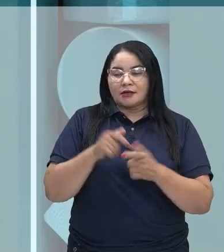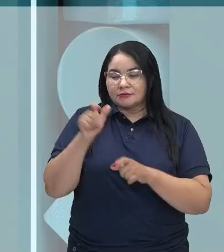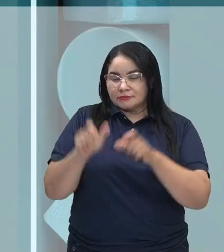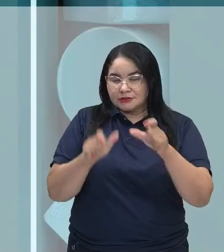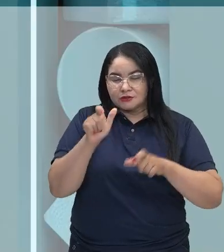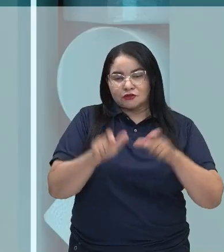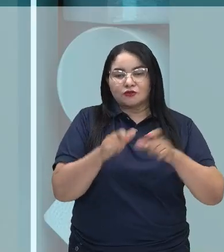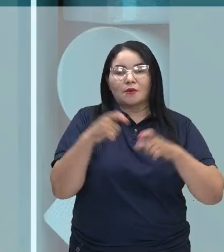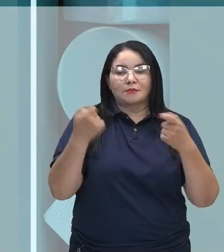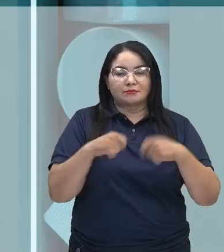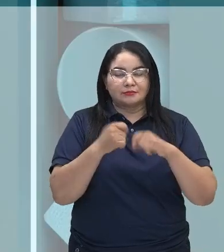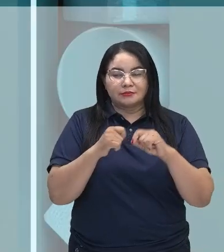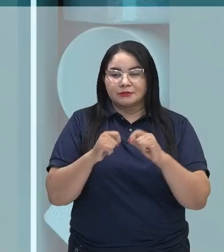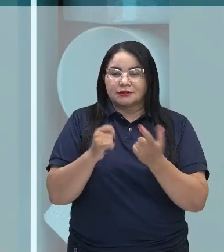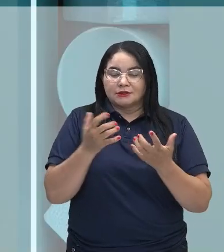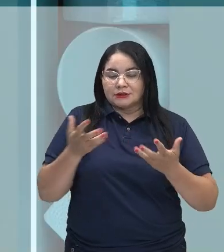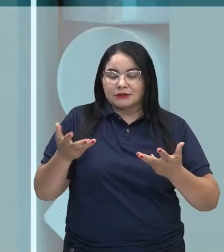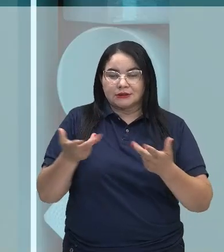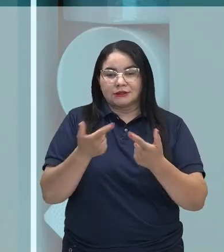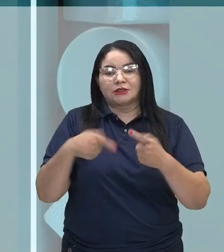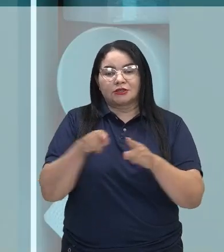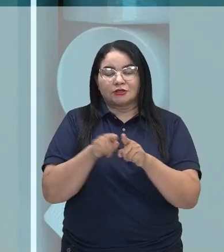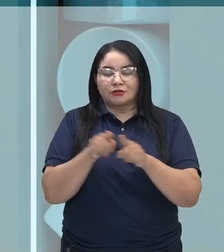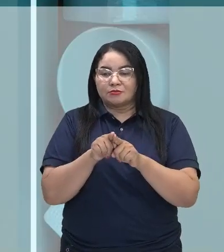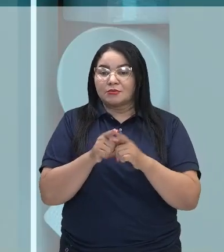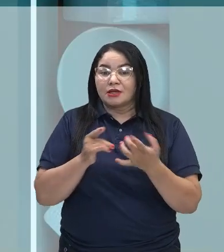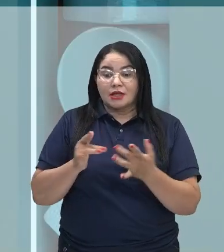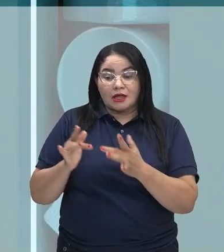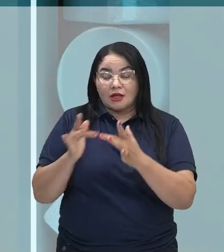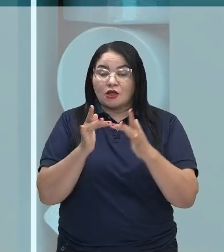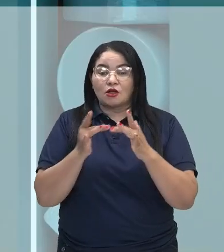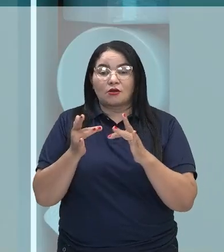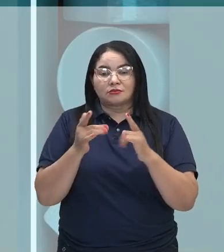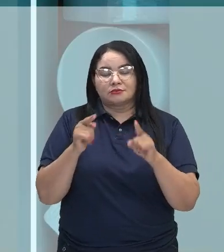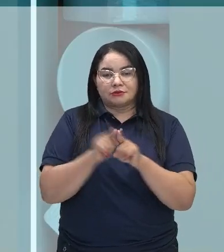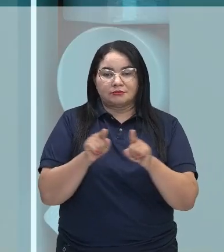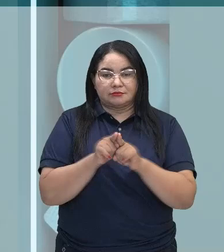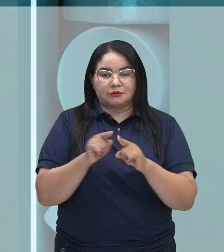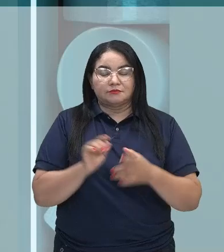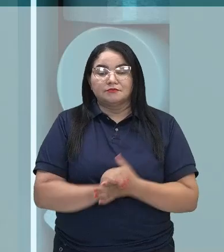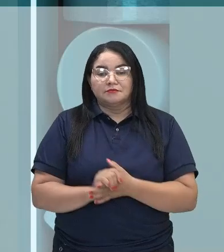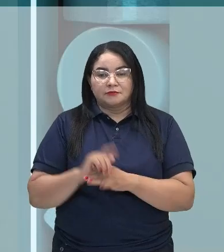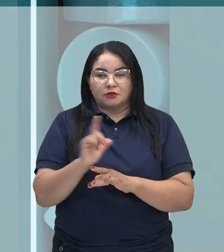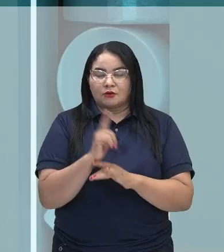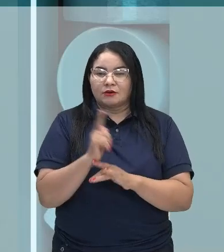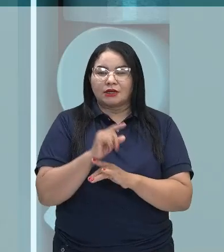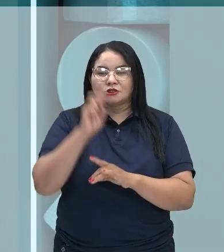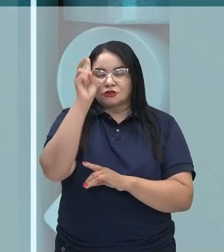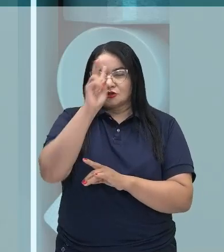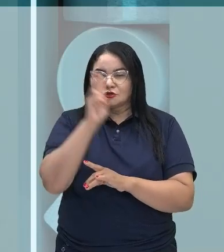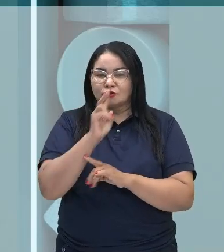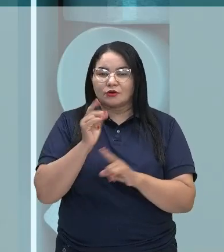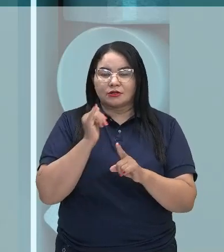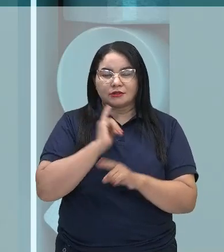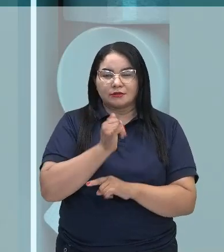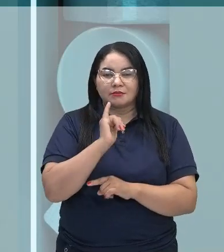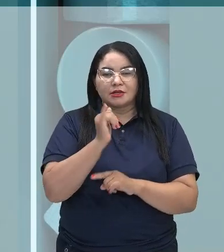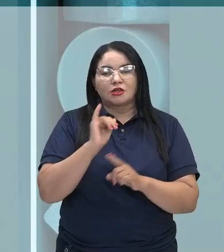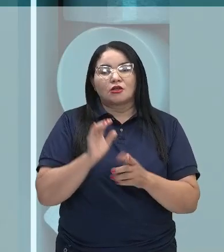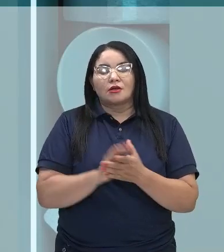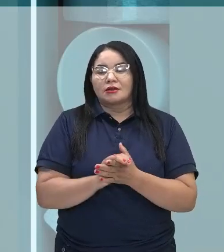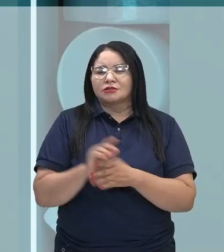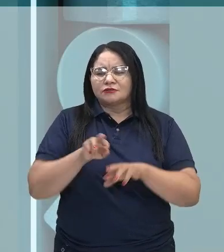perfeita. Geralmente, quando eles estão contando uma história, o Cisne Negro, o Quebra-Nozes, Gisele, sempre